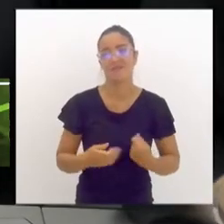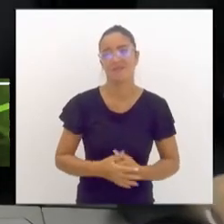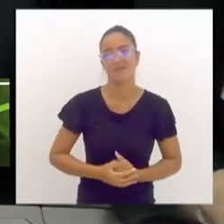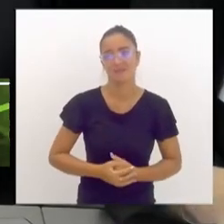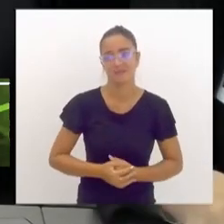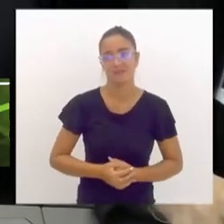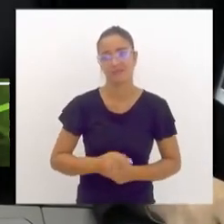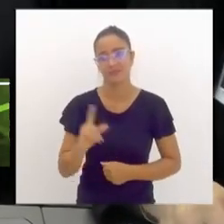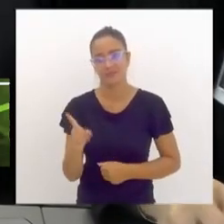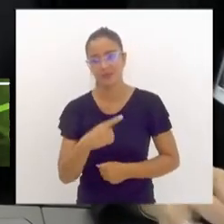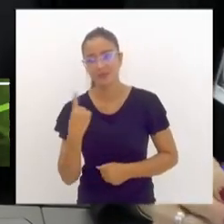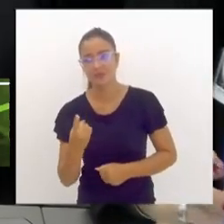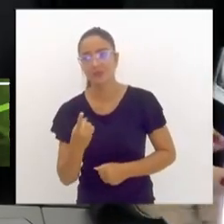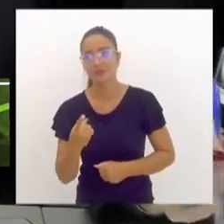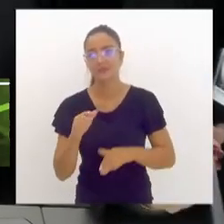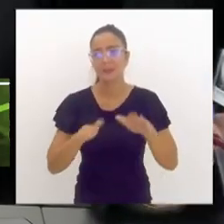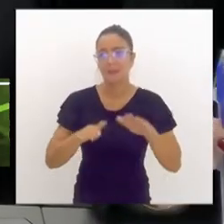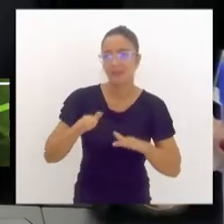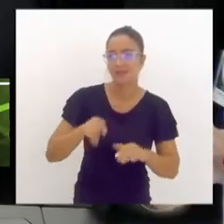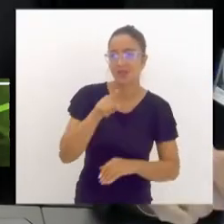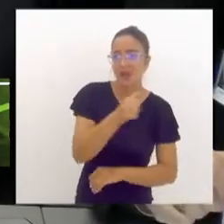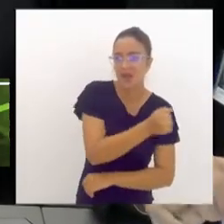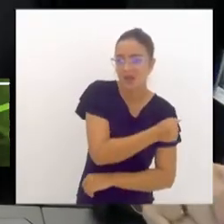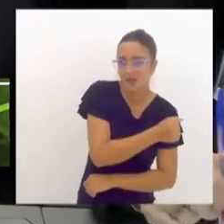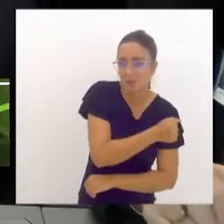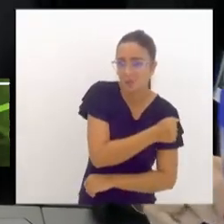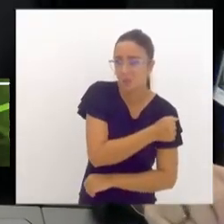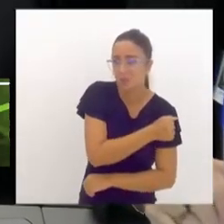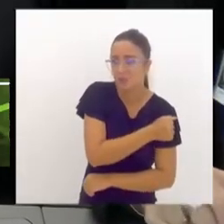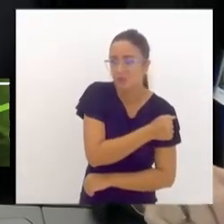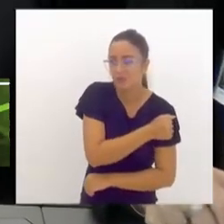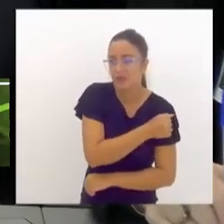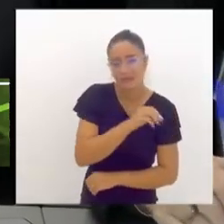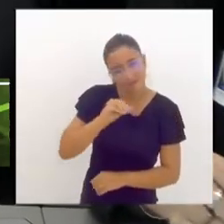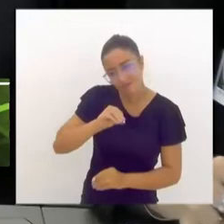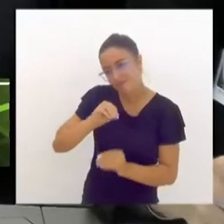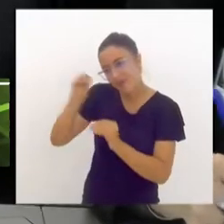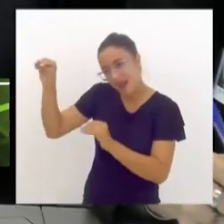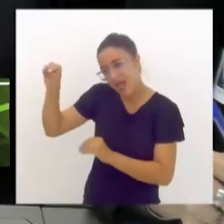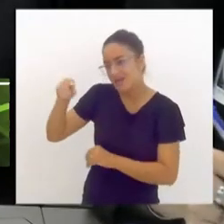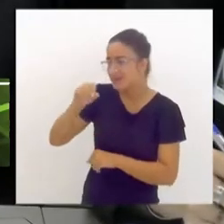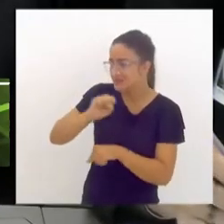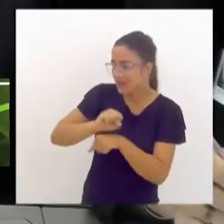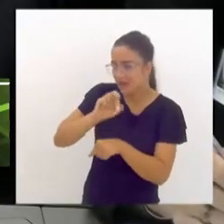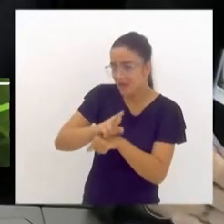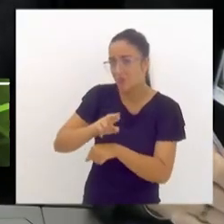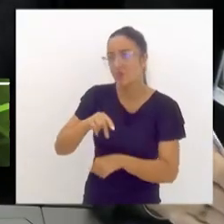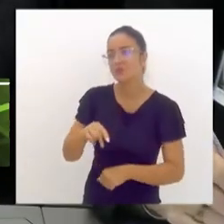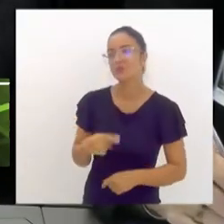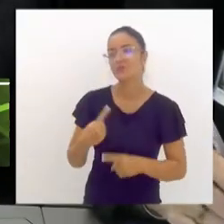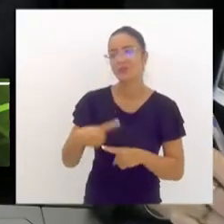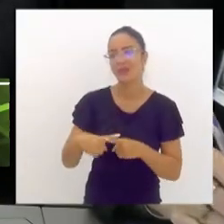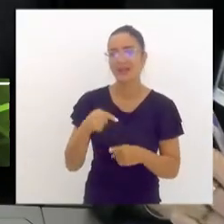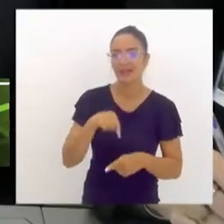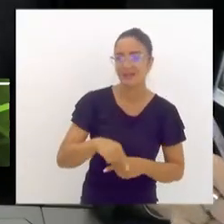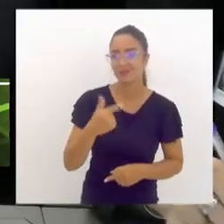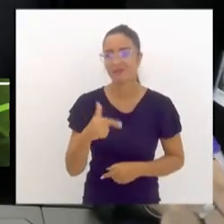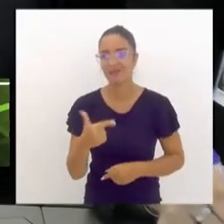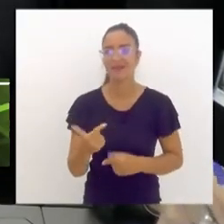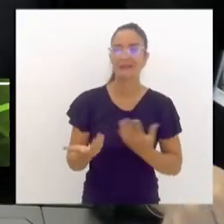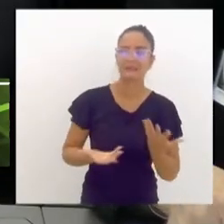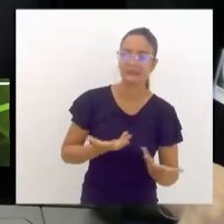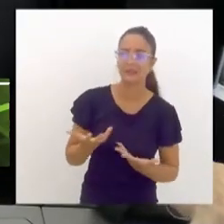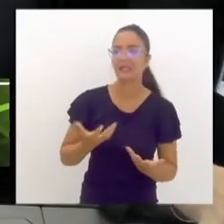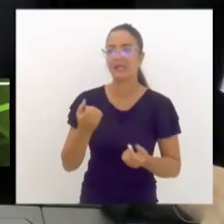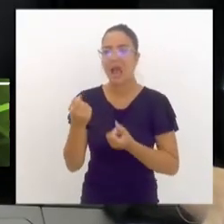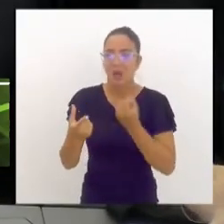gente tem que também deslocar muitas vezes o aluno, porque as salas de recursos, né, só um exemplo dentro desse tema de educação especial, as salas de recursos são em algumas